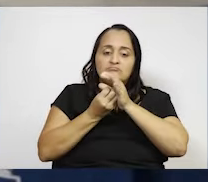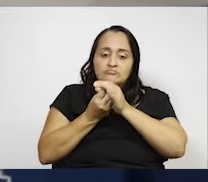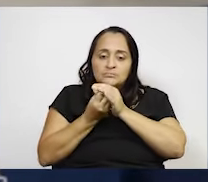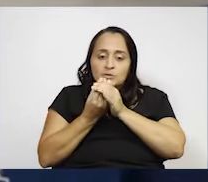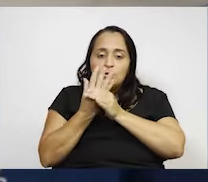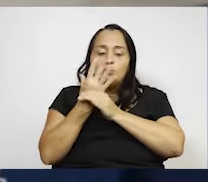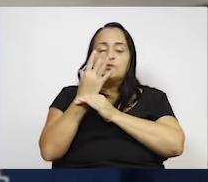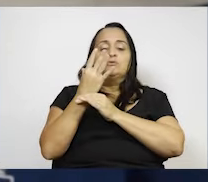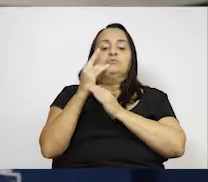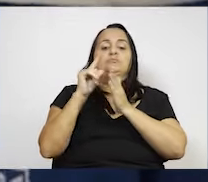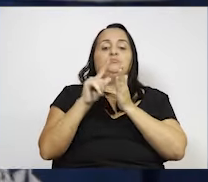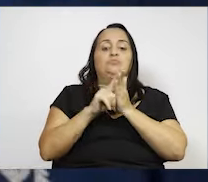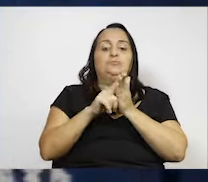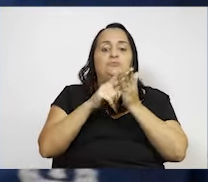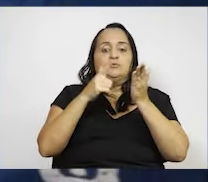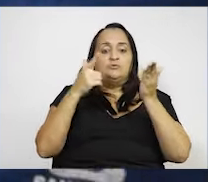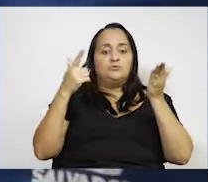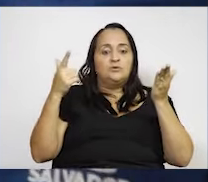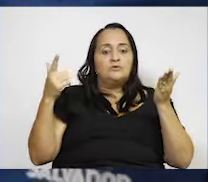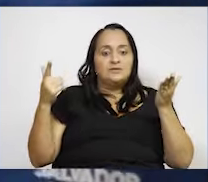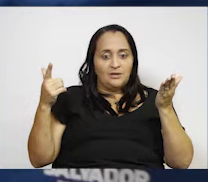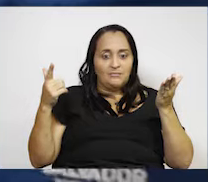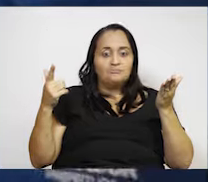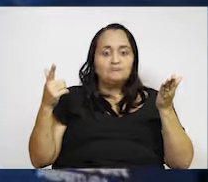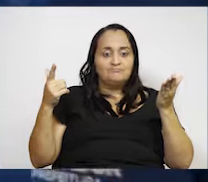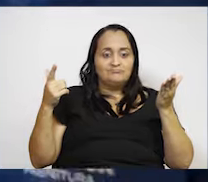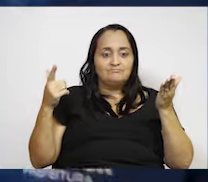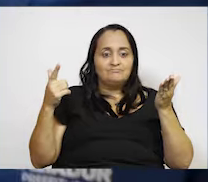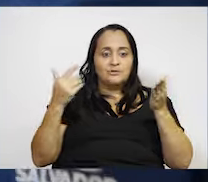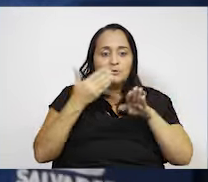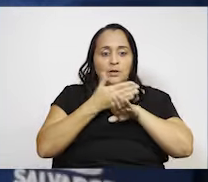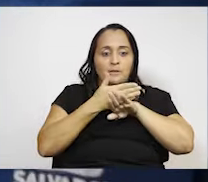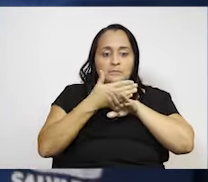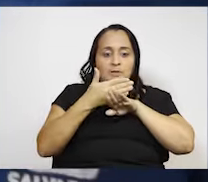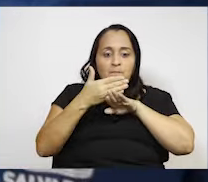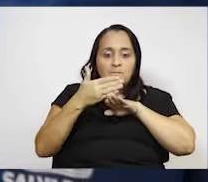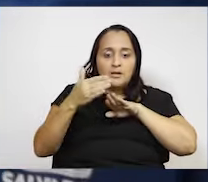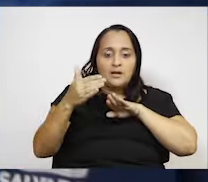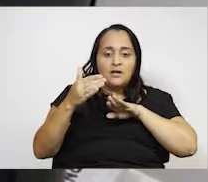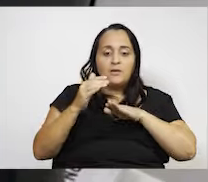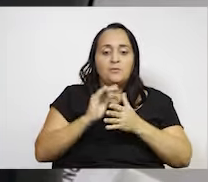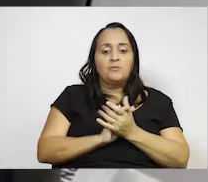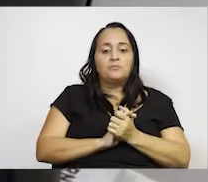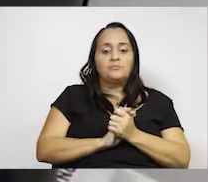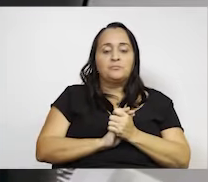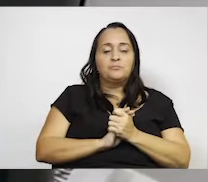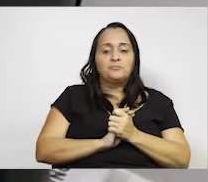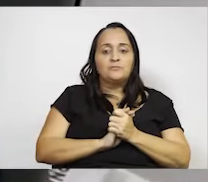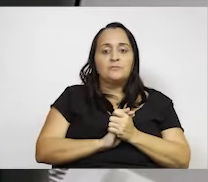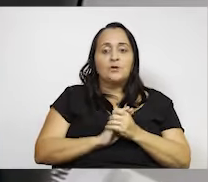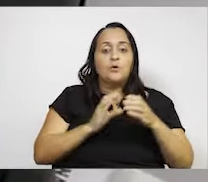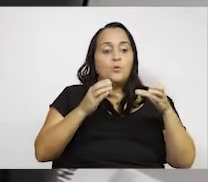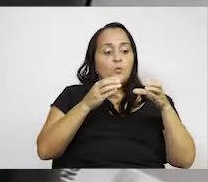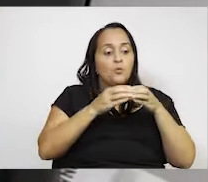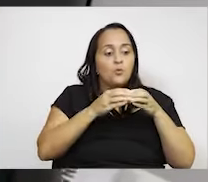esse jornal nas páginas que ainda estão em branco. Tá vendo aqui, ó? Os times,